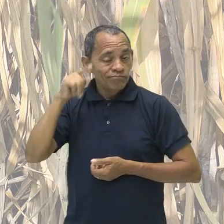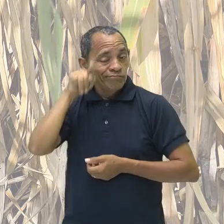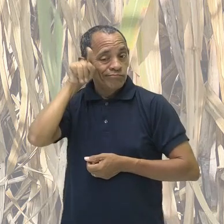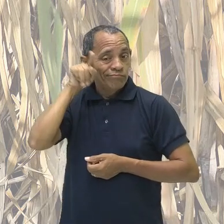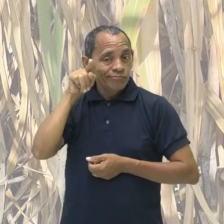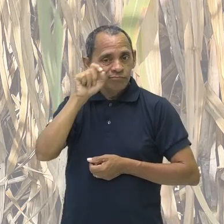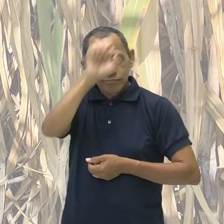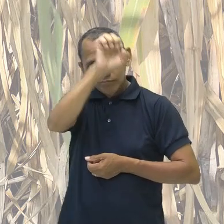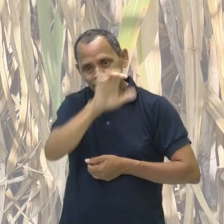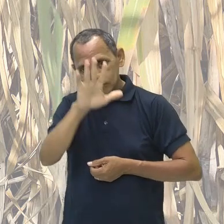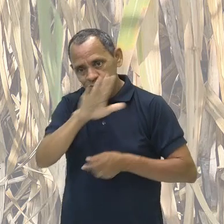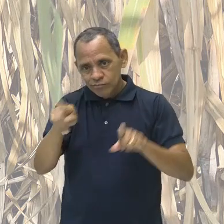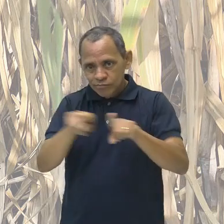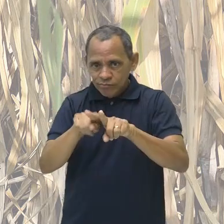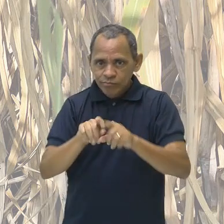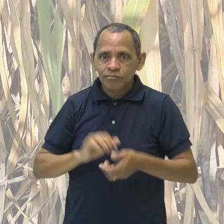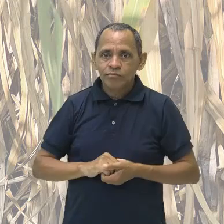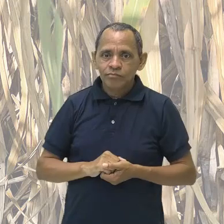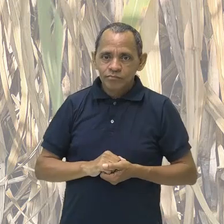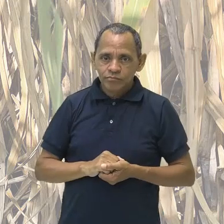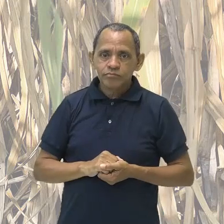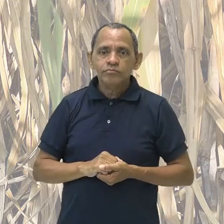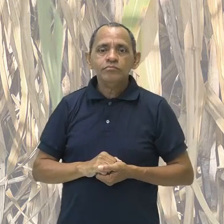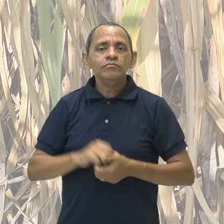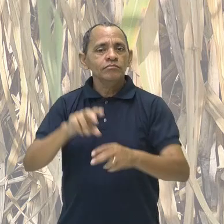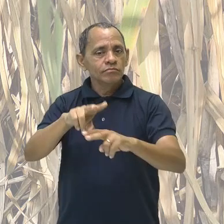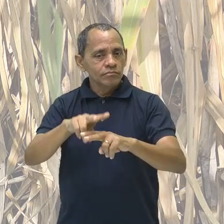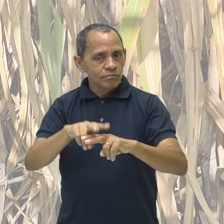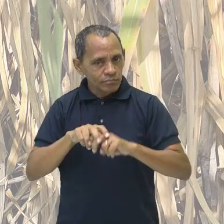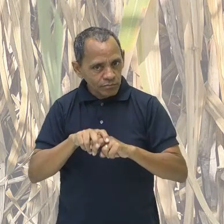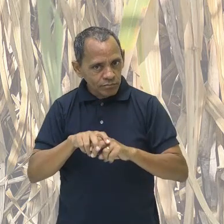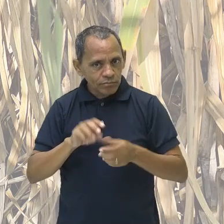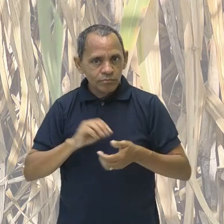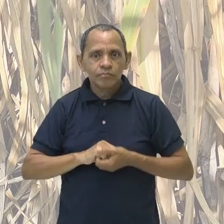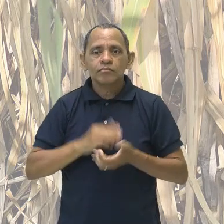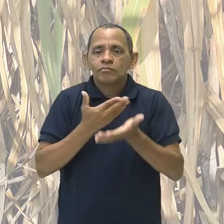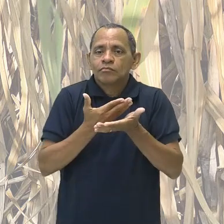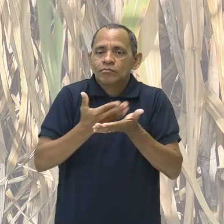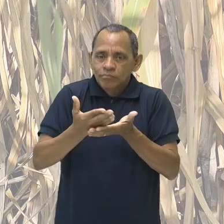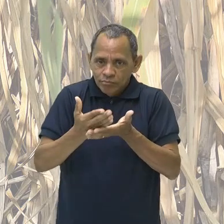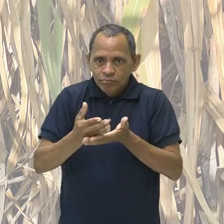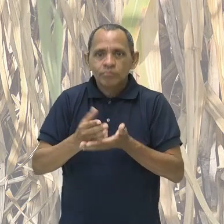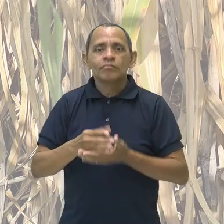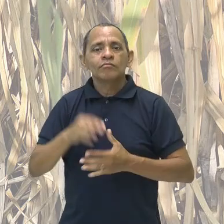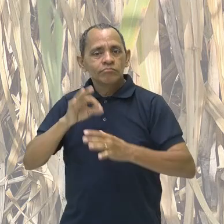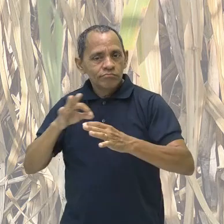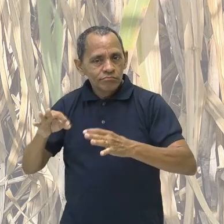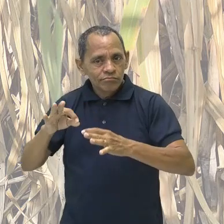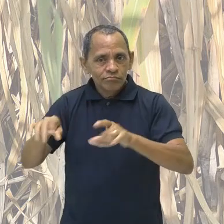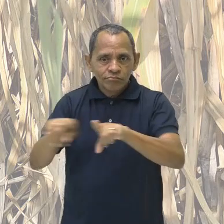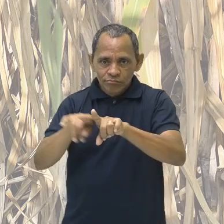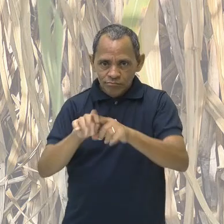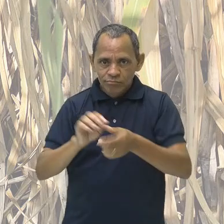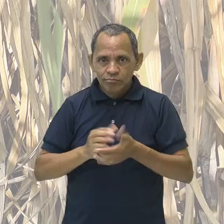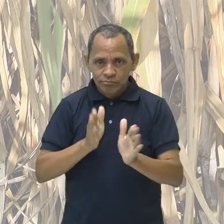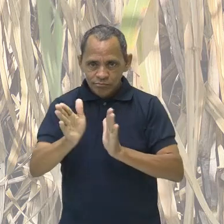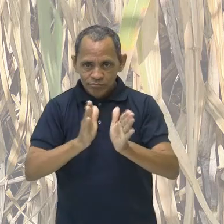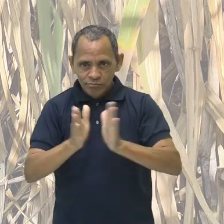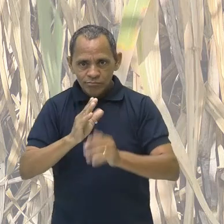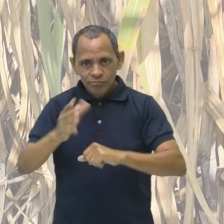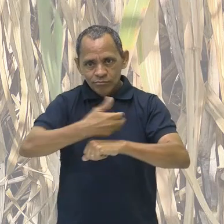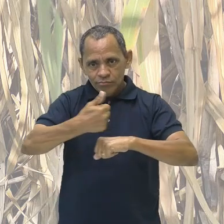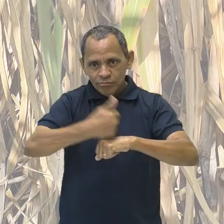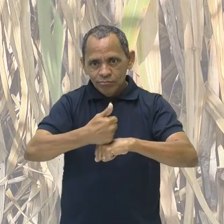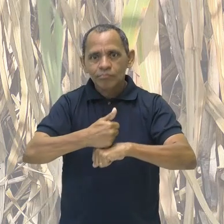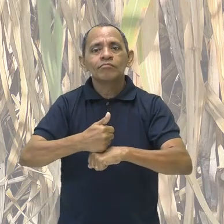Então, foi por isso que ele foi introduzido ao território e deu início do período colonial